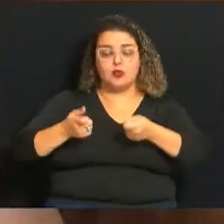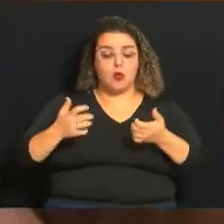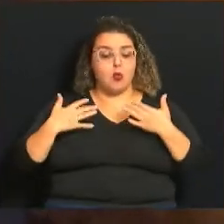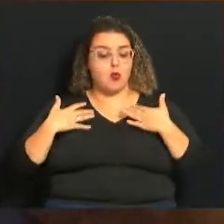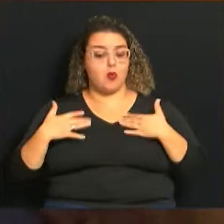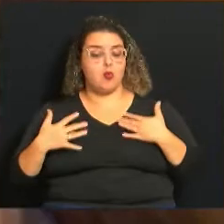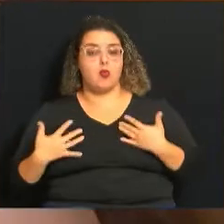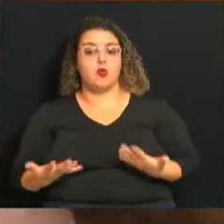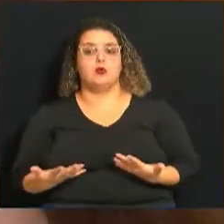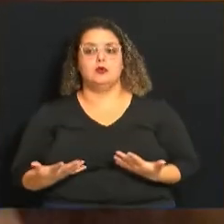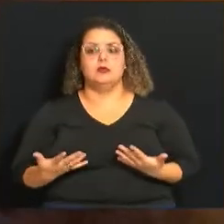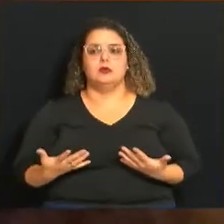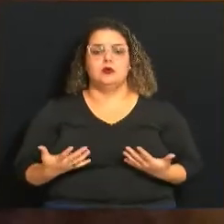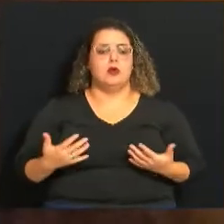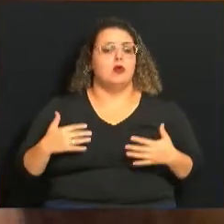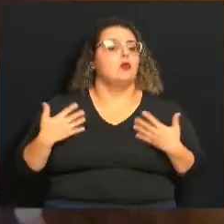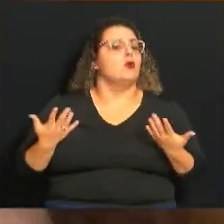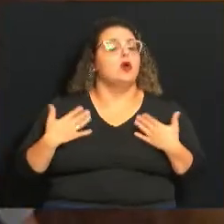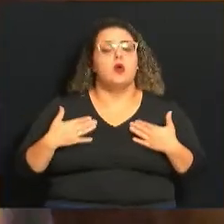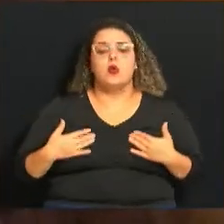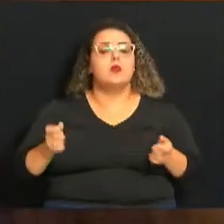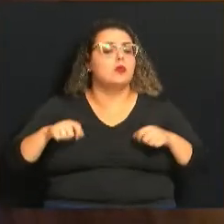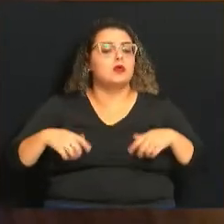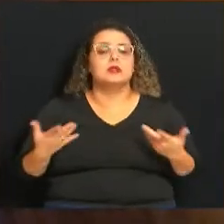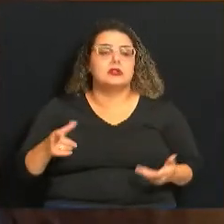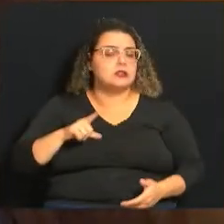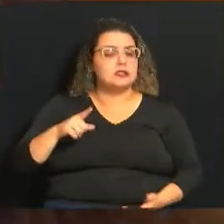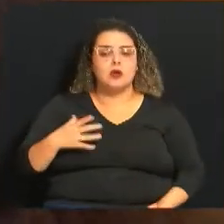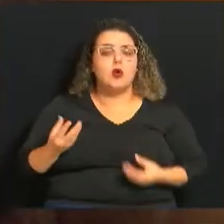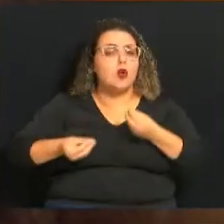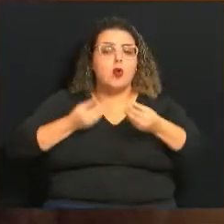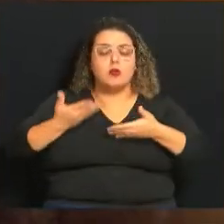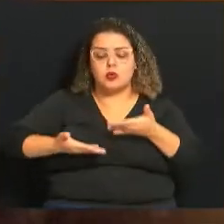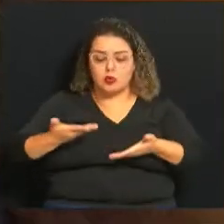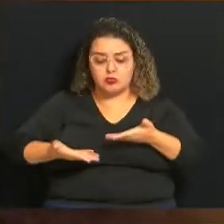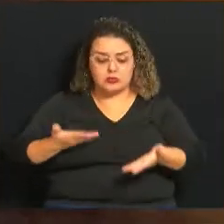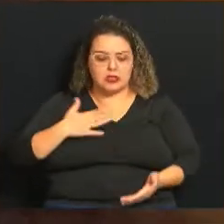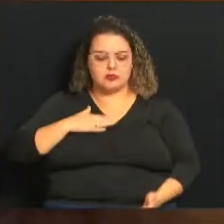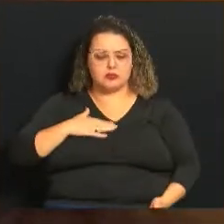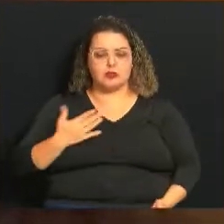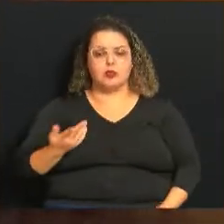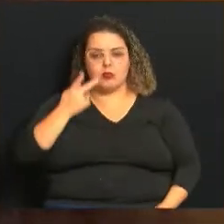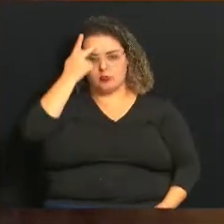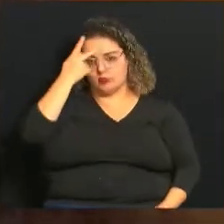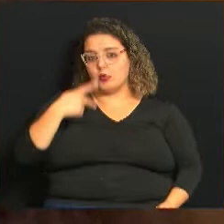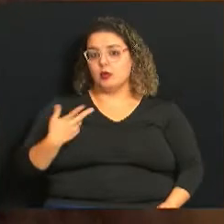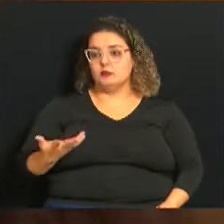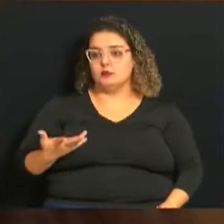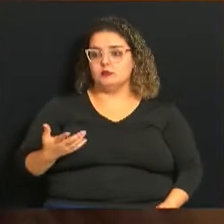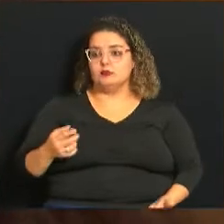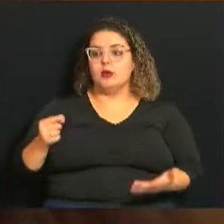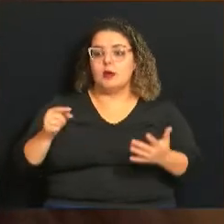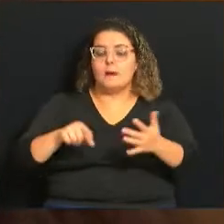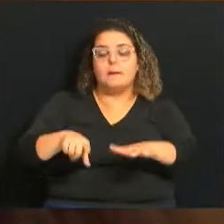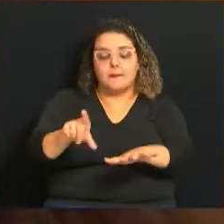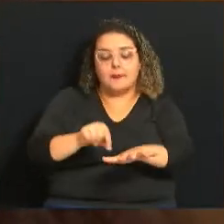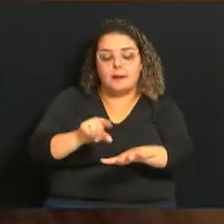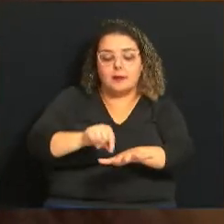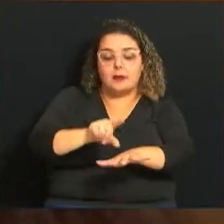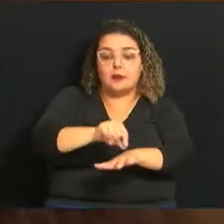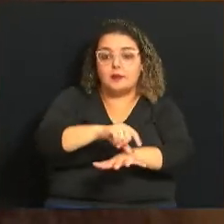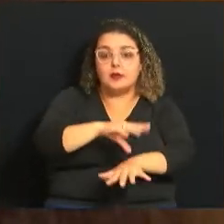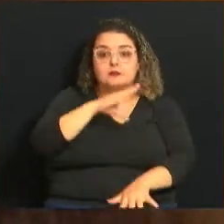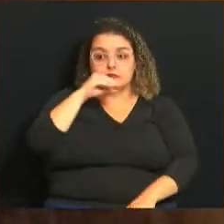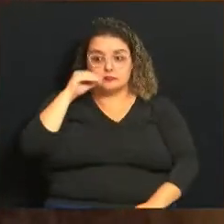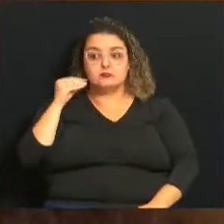né? Que corpo é esse, que potência que ele tem, como é que eu lido com ele? Então acho que tem algumas alternativas que os adolescentes estão